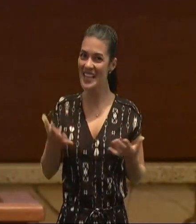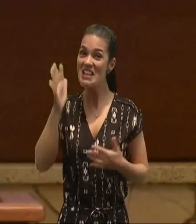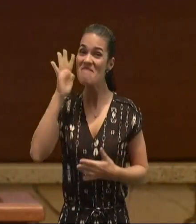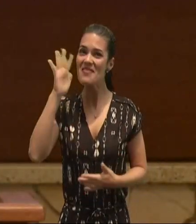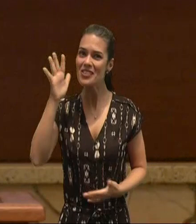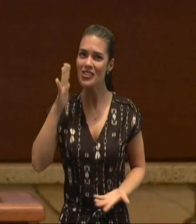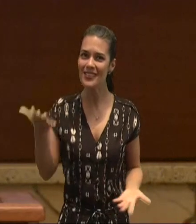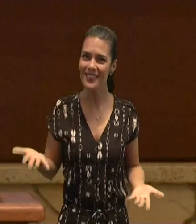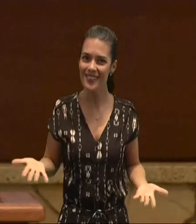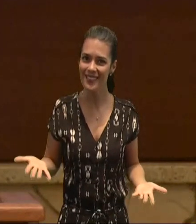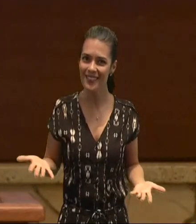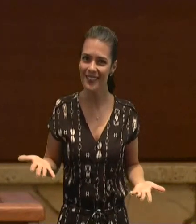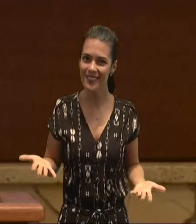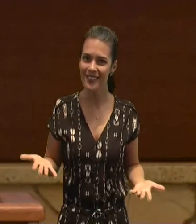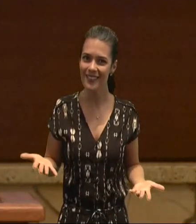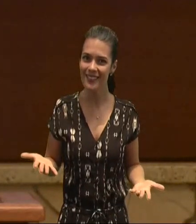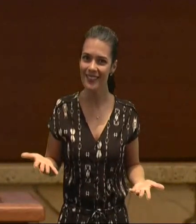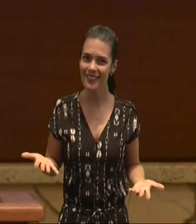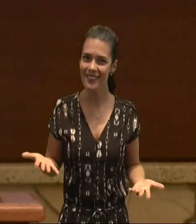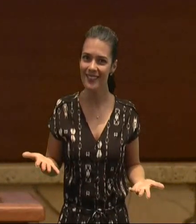Imagina